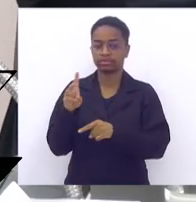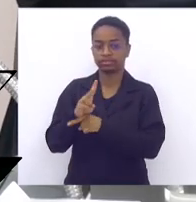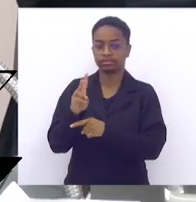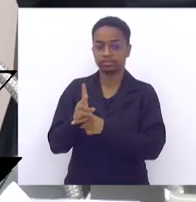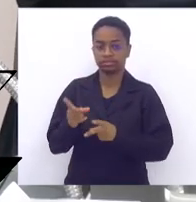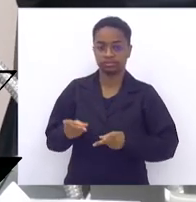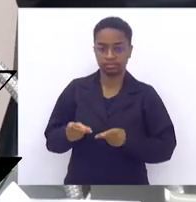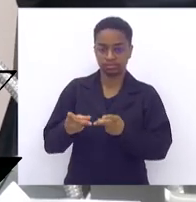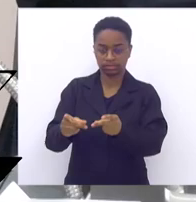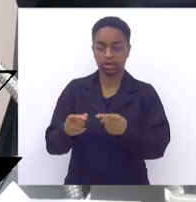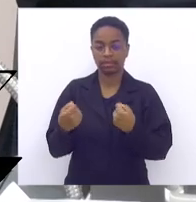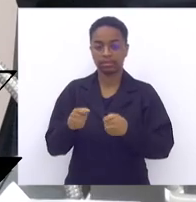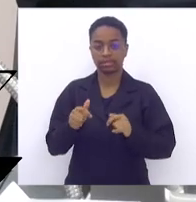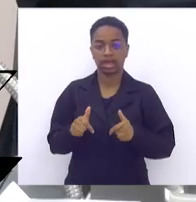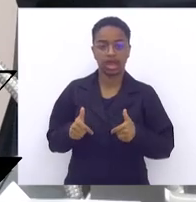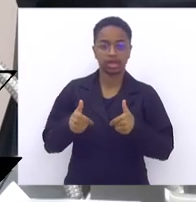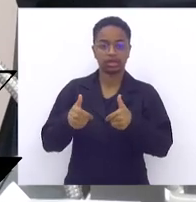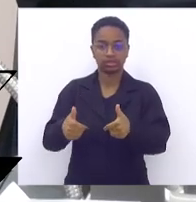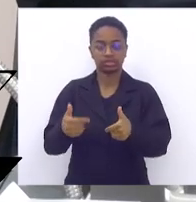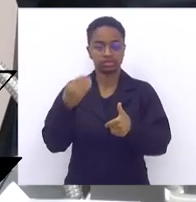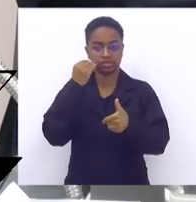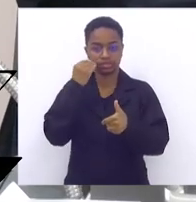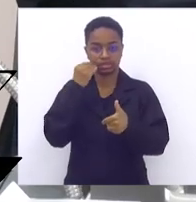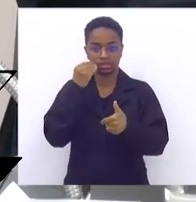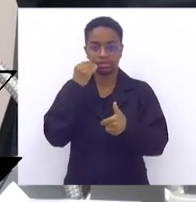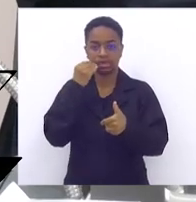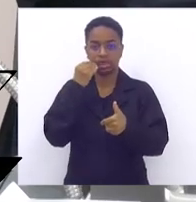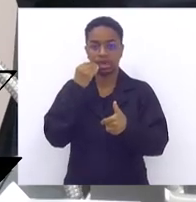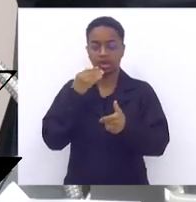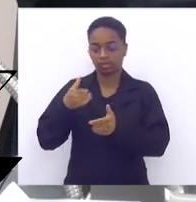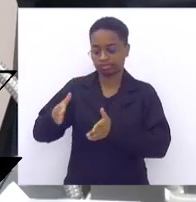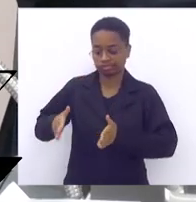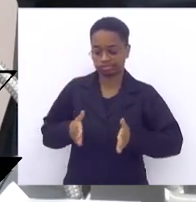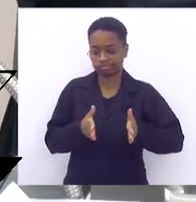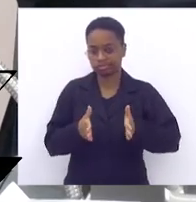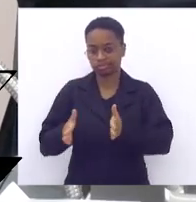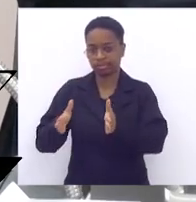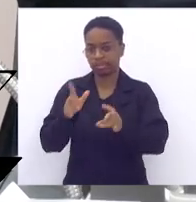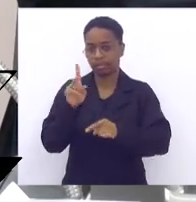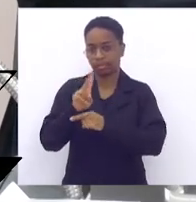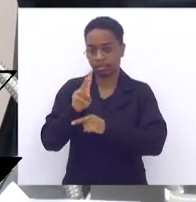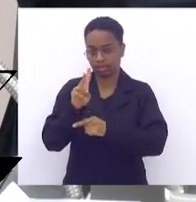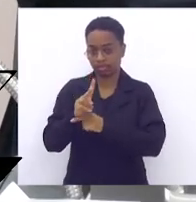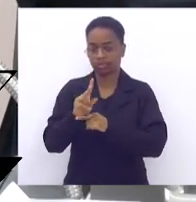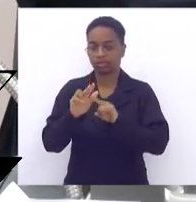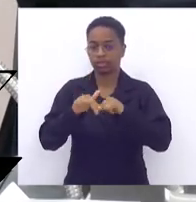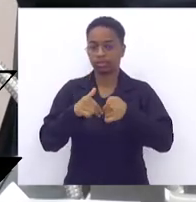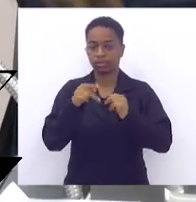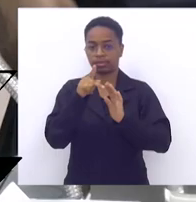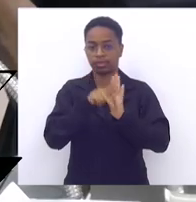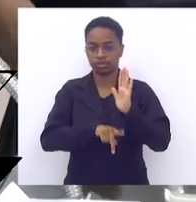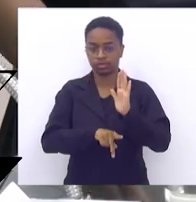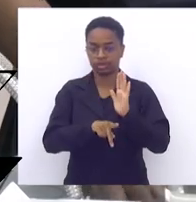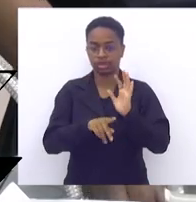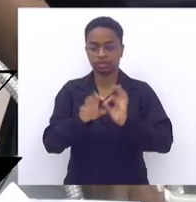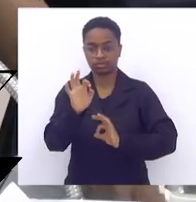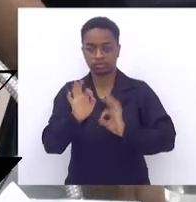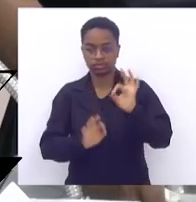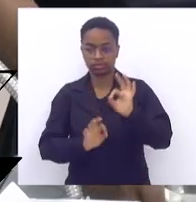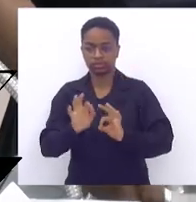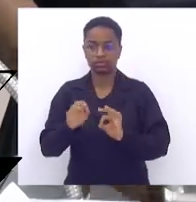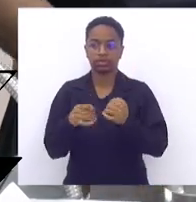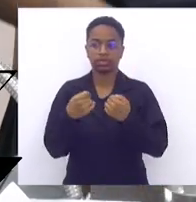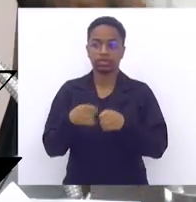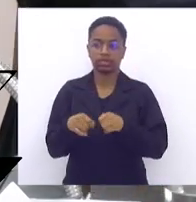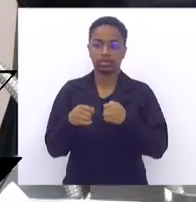deverá atuar para que suas faixas lindigeiras sejam preservadas por projetos de alinhamento que deverão